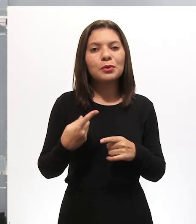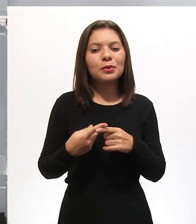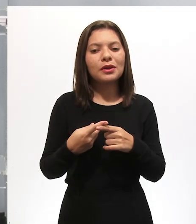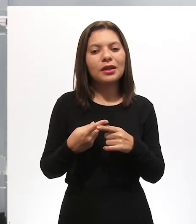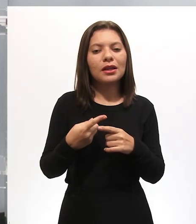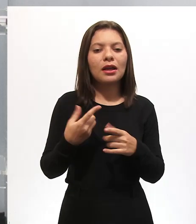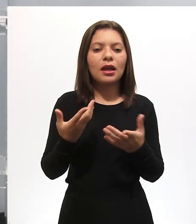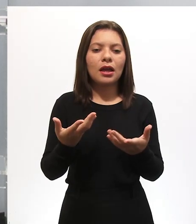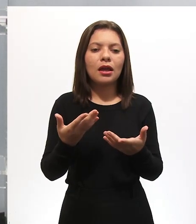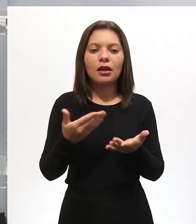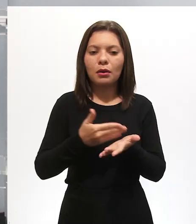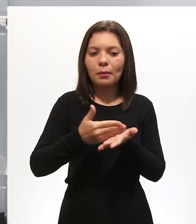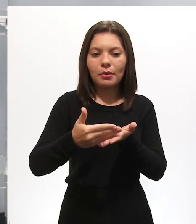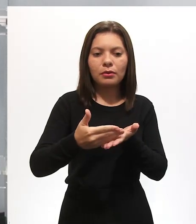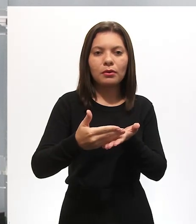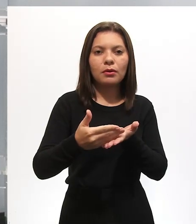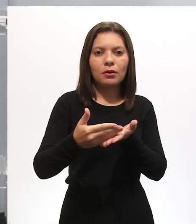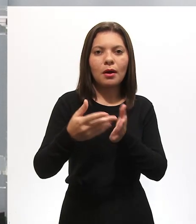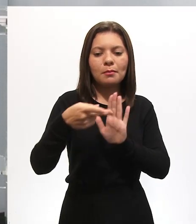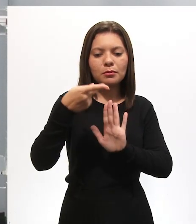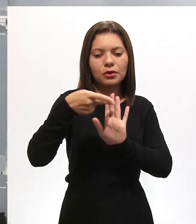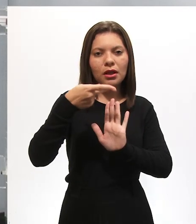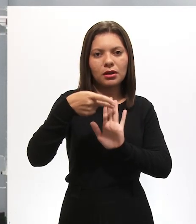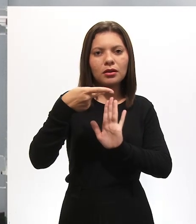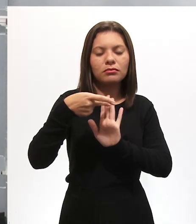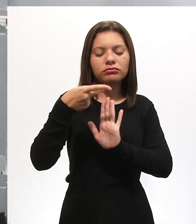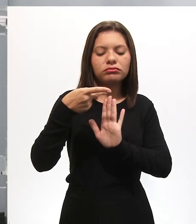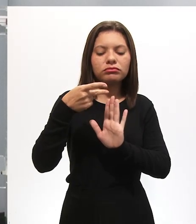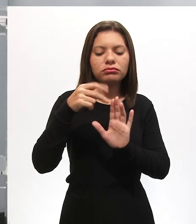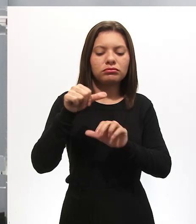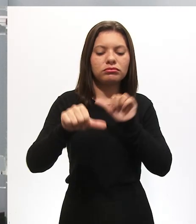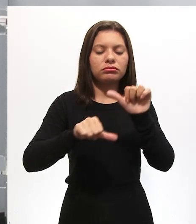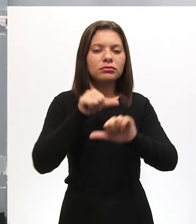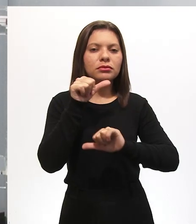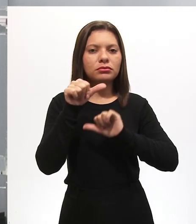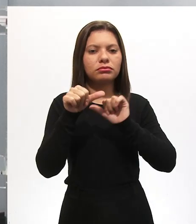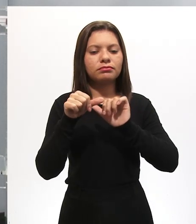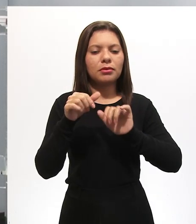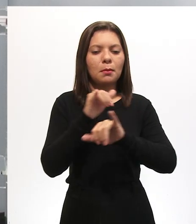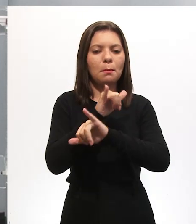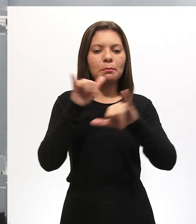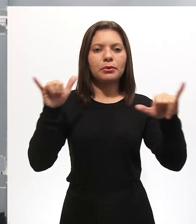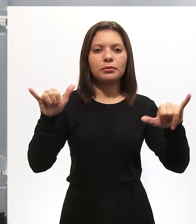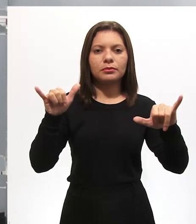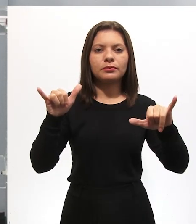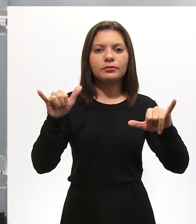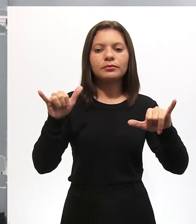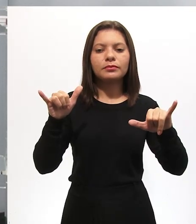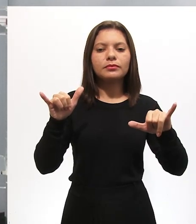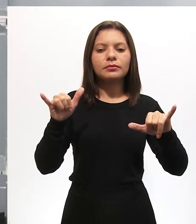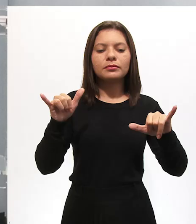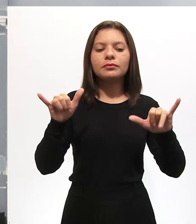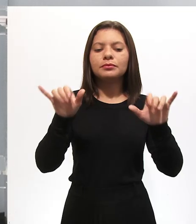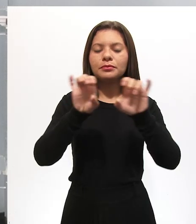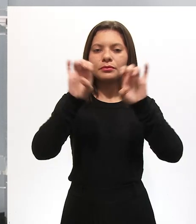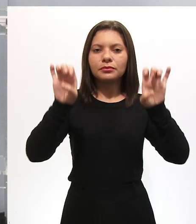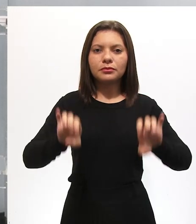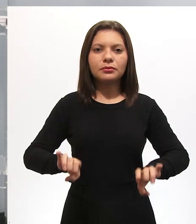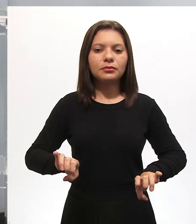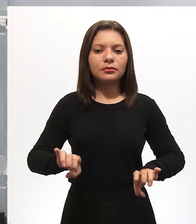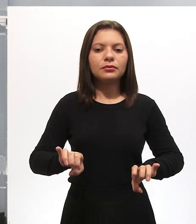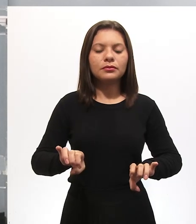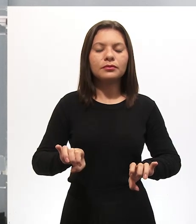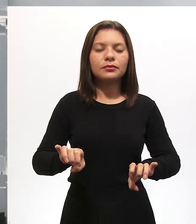ela começou a partir dessa portaria, né? Esse decreto, na verdade, dessas estruturas, porque